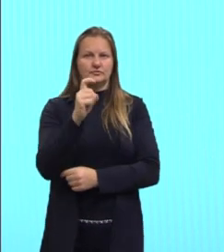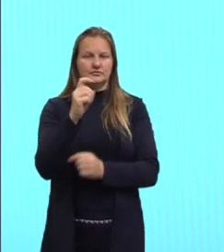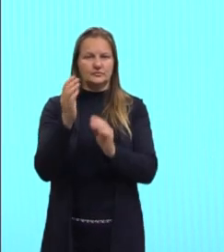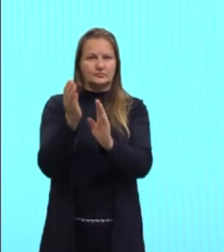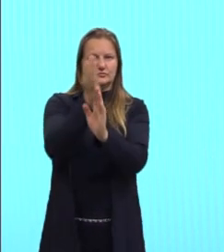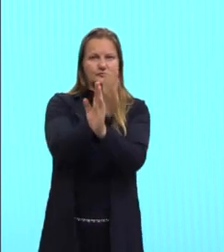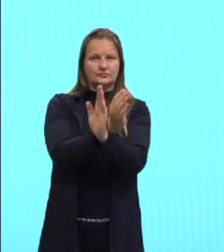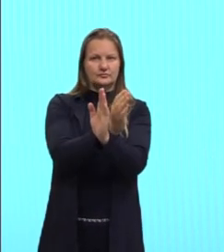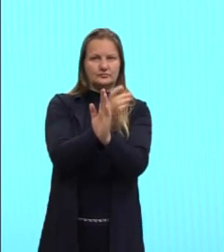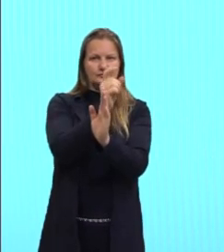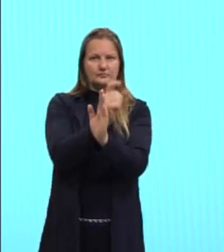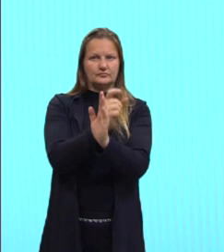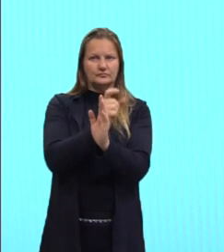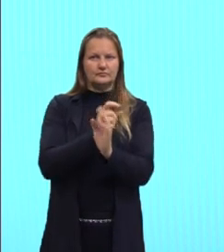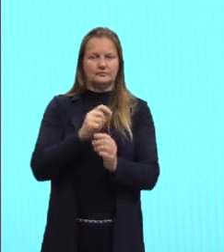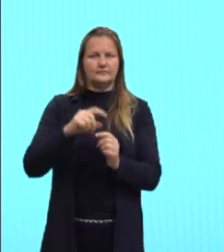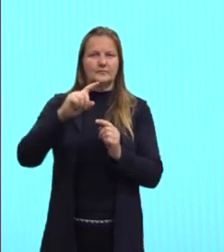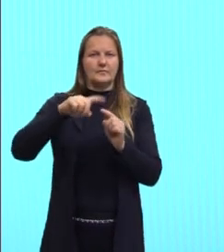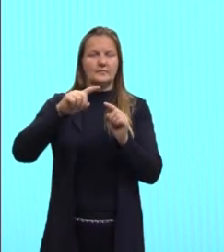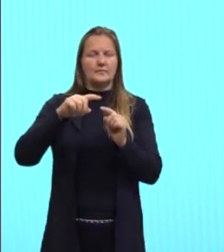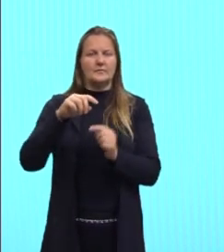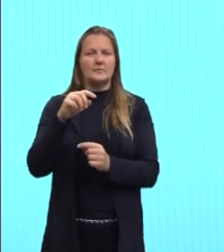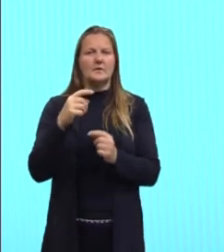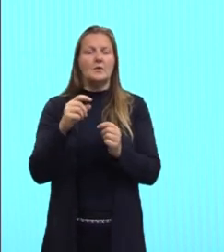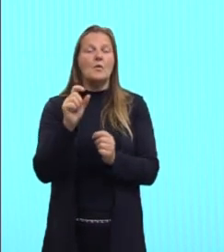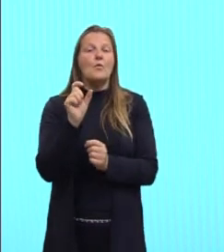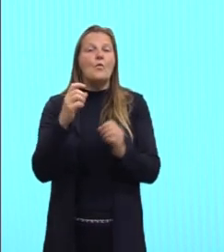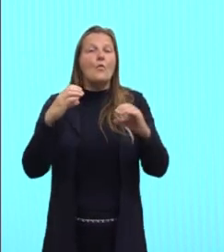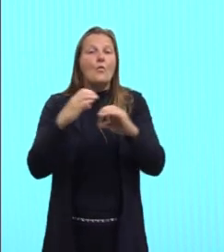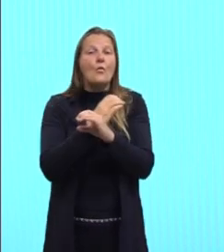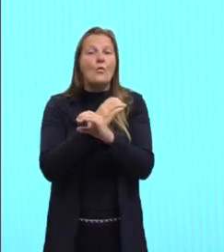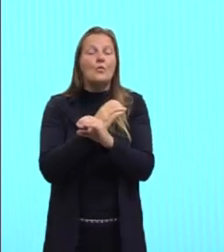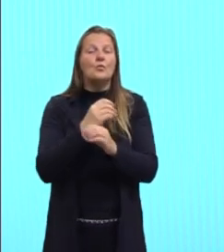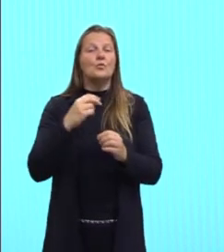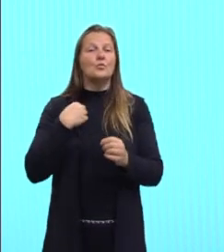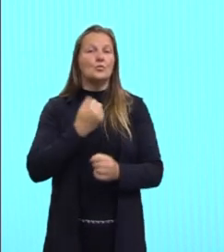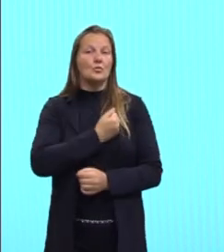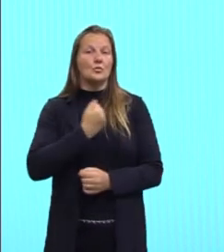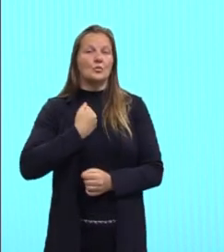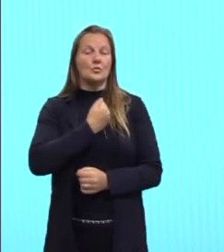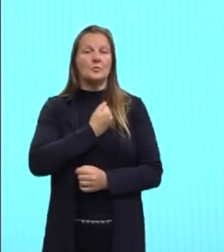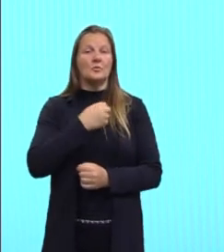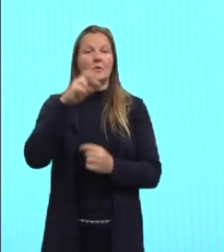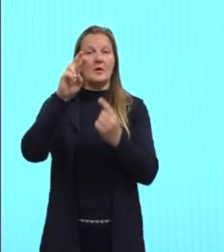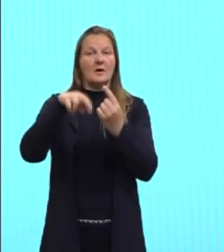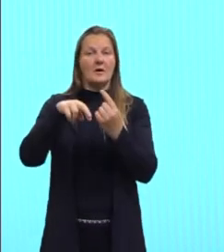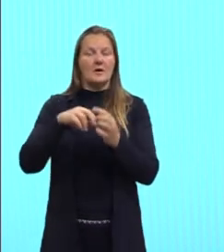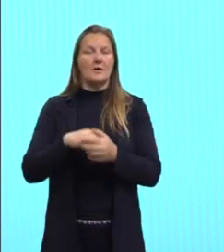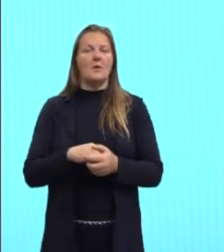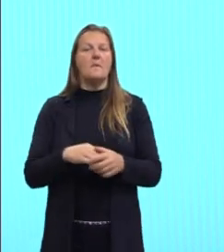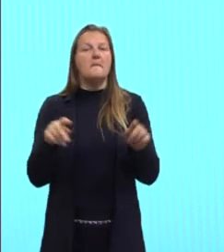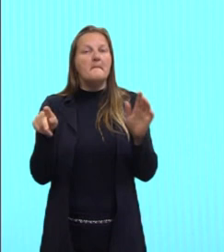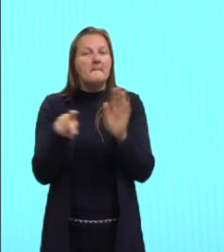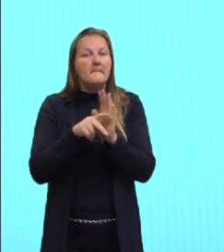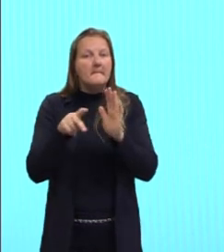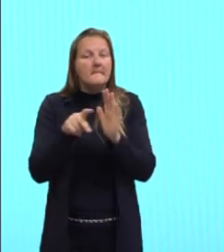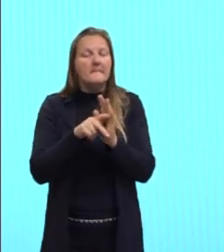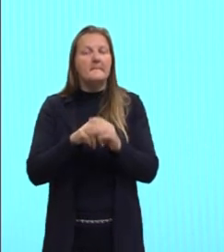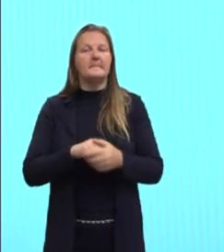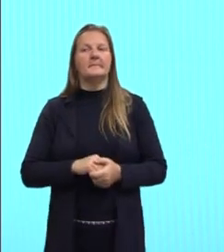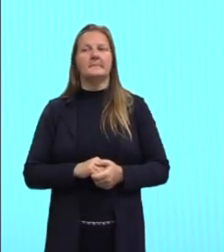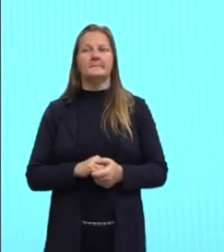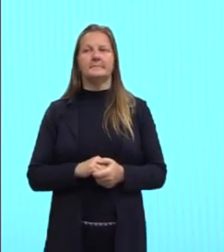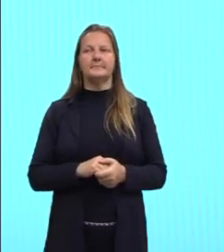antes aqui da variável que representa o valor inteiro né ou o valor até real que tem a nossa variável